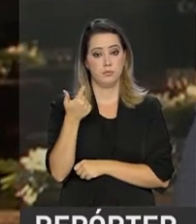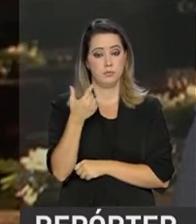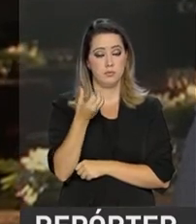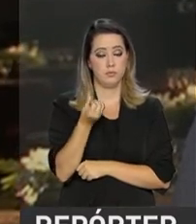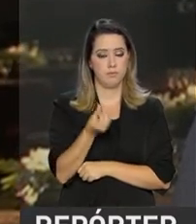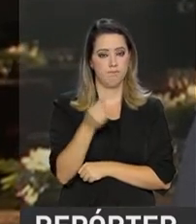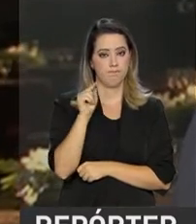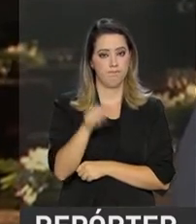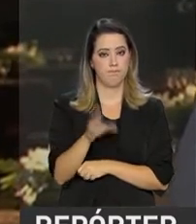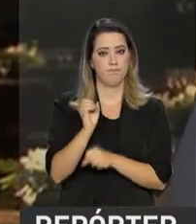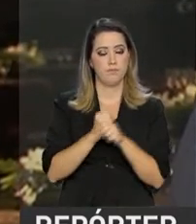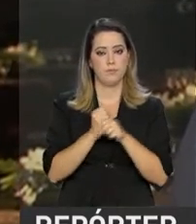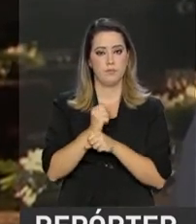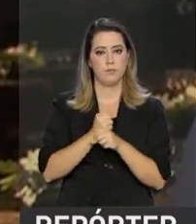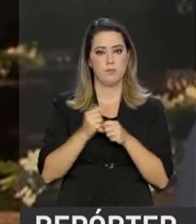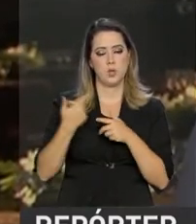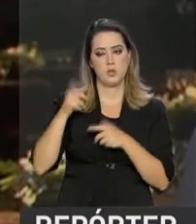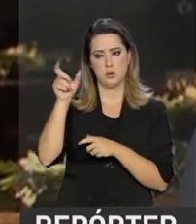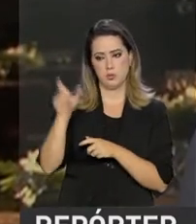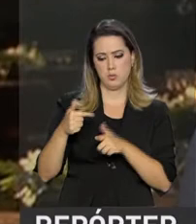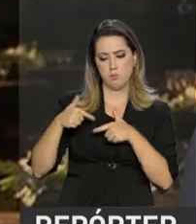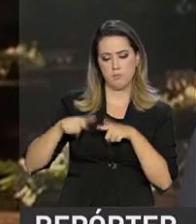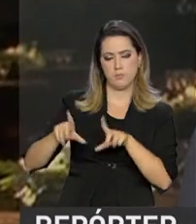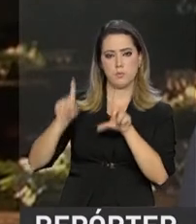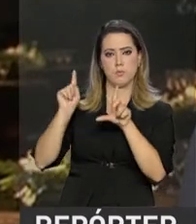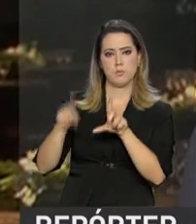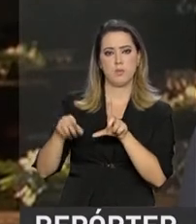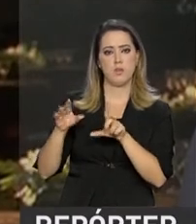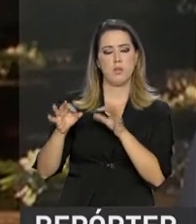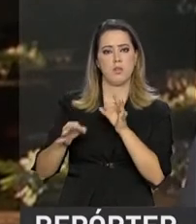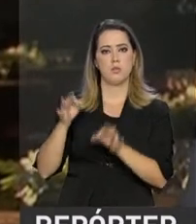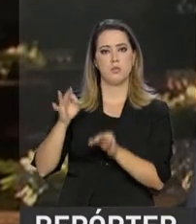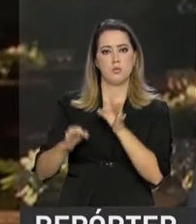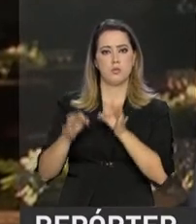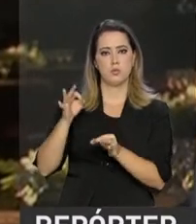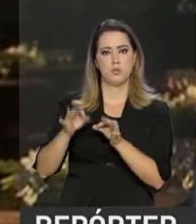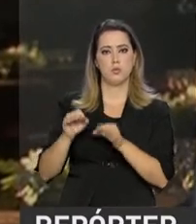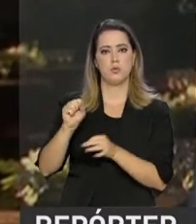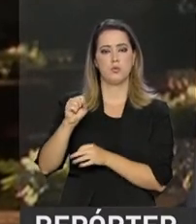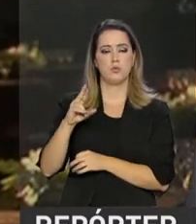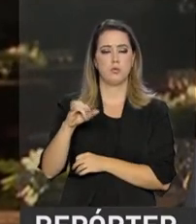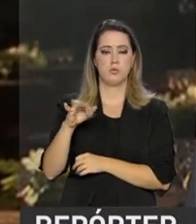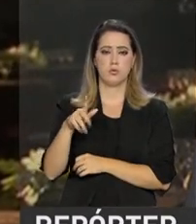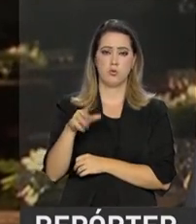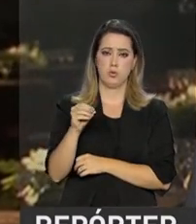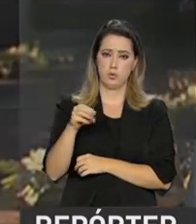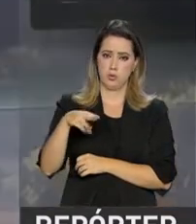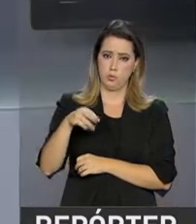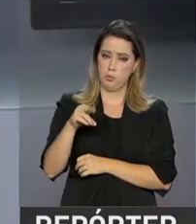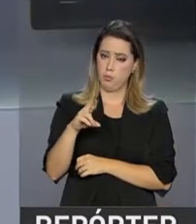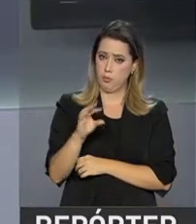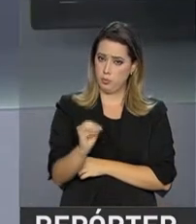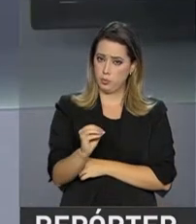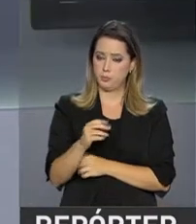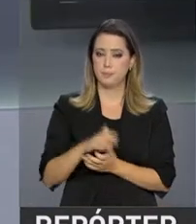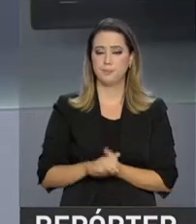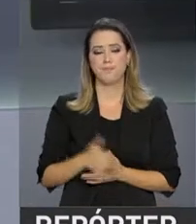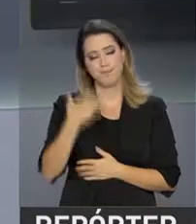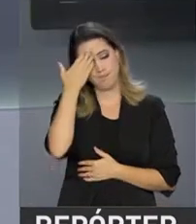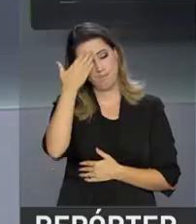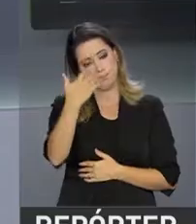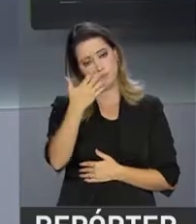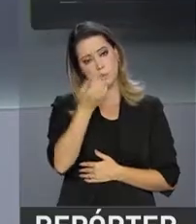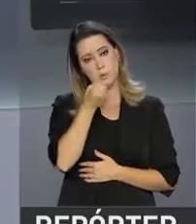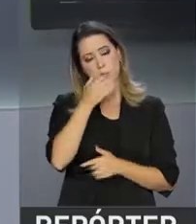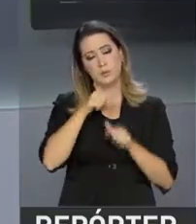2016. Este ano, o grande homenageado da noite é o juiz federal Sérgio Moro. Eu volto com você, Carol. Obrigada, Pablo. Bom trabalho